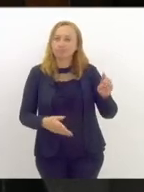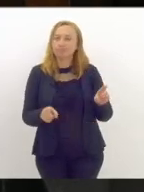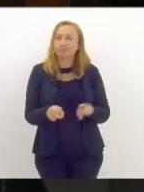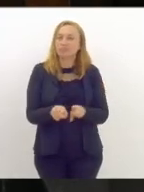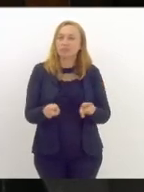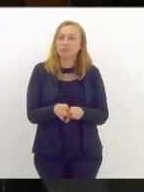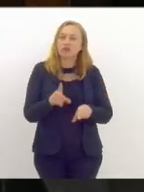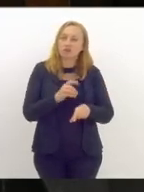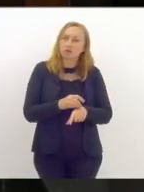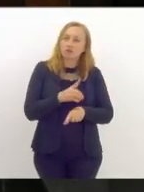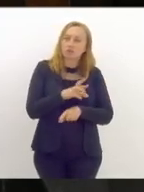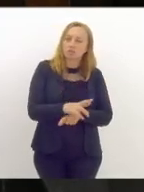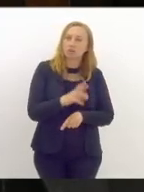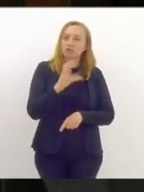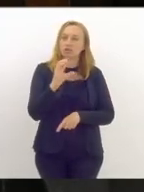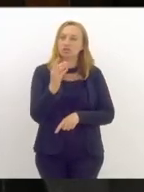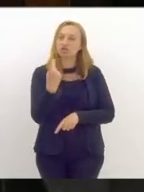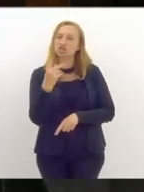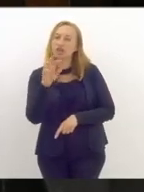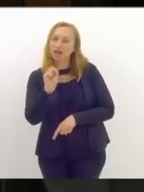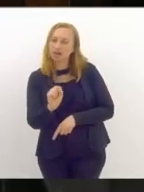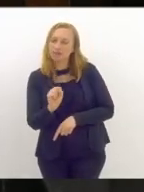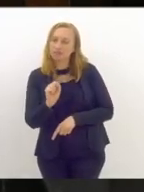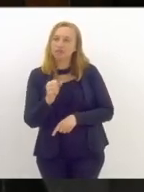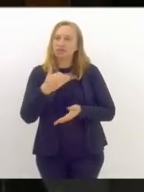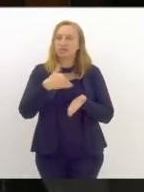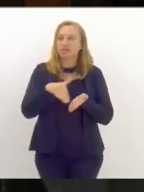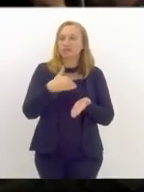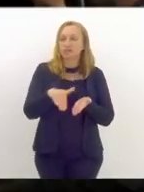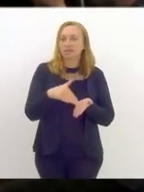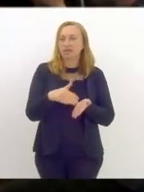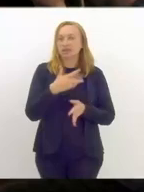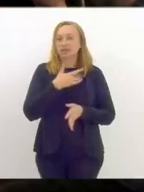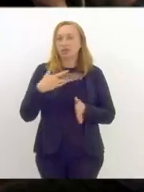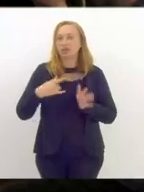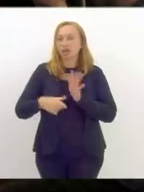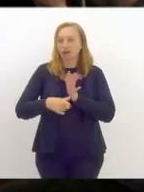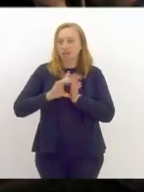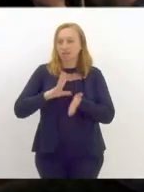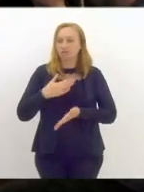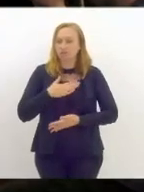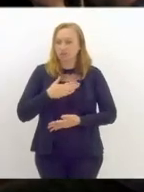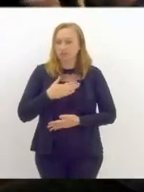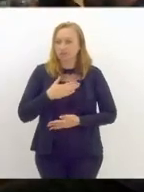Chaves, o que foi secretário de saúde antes de mim.